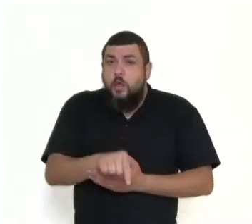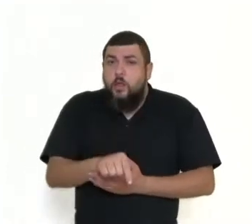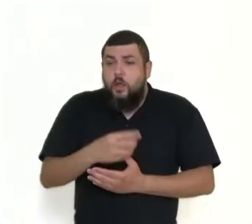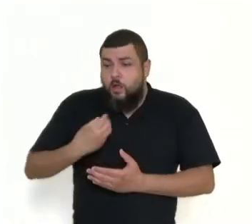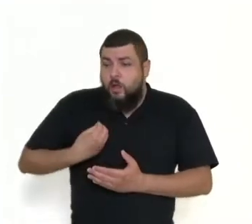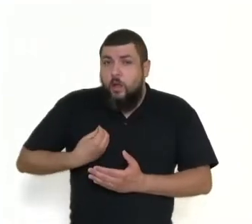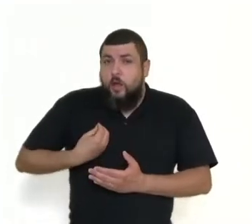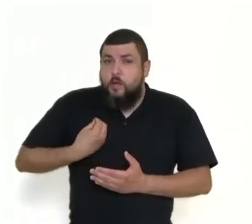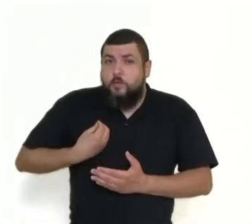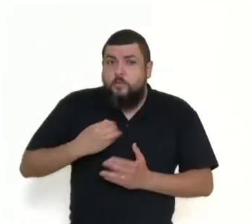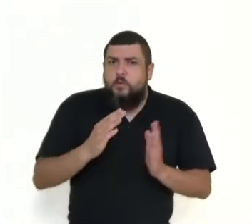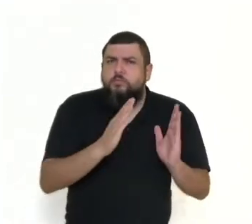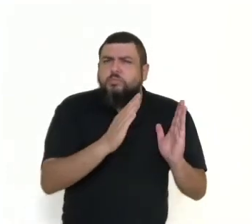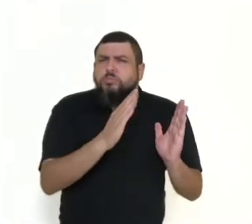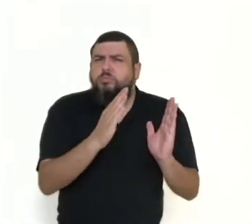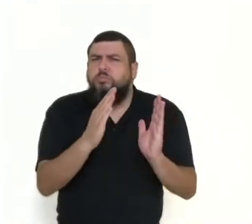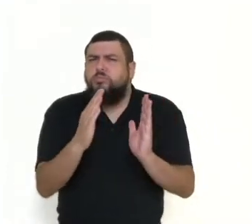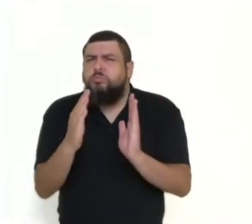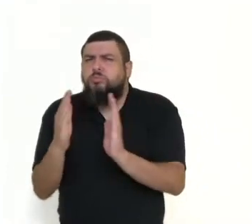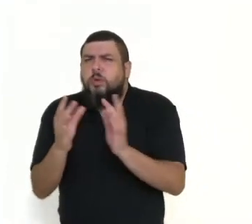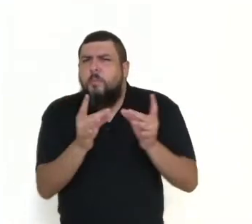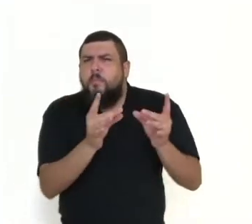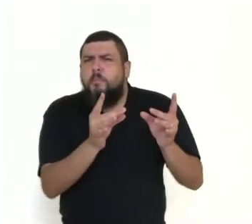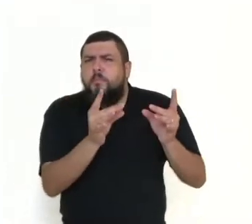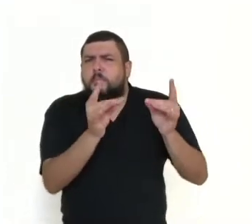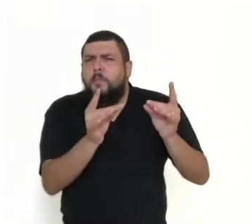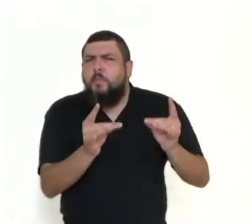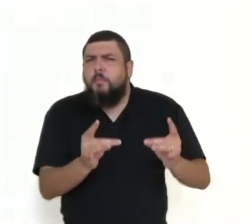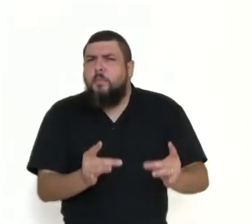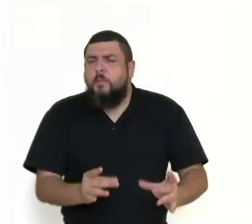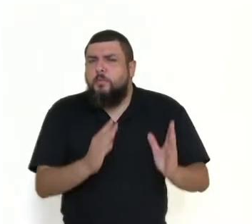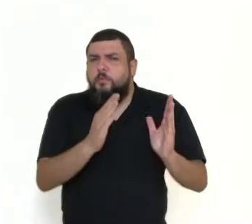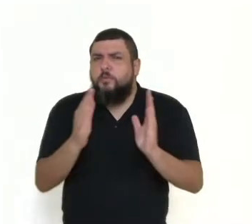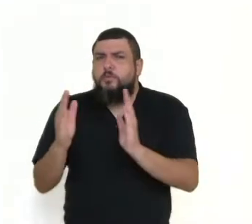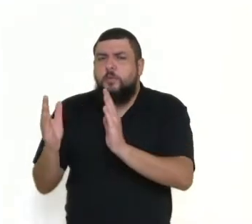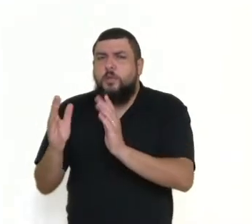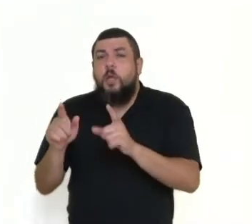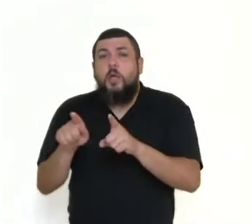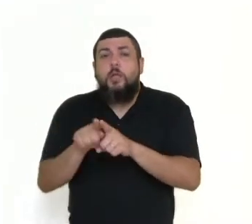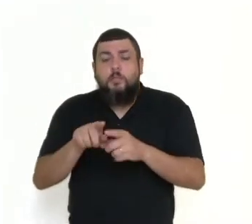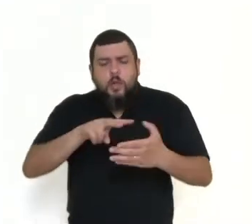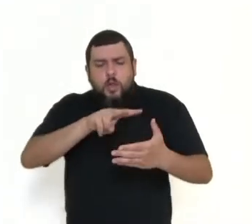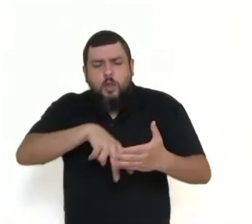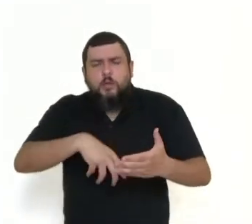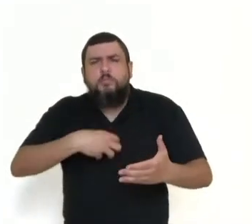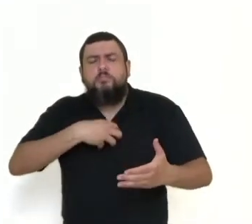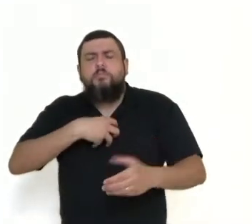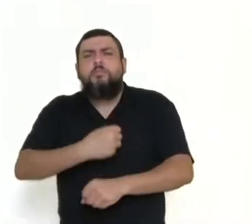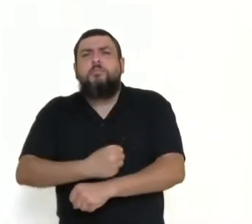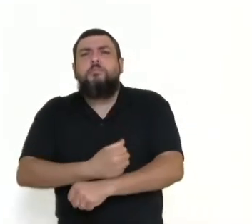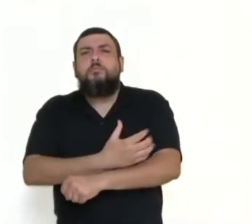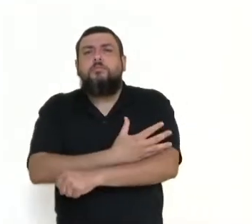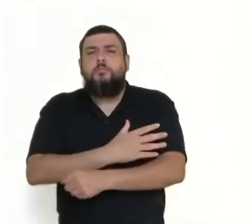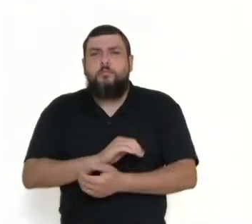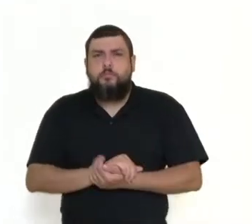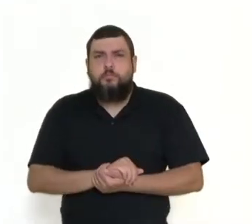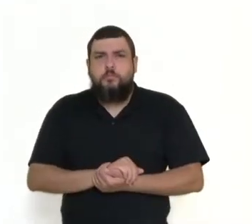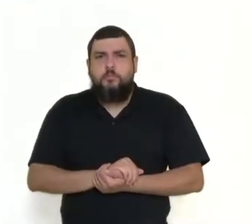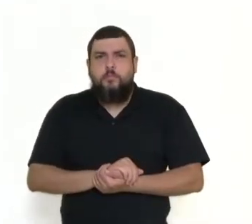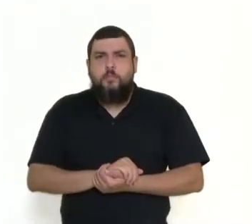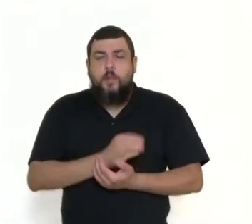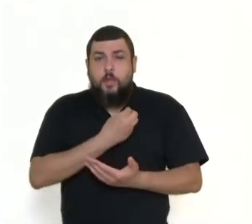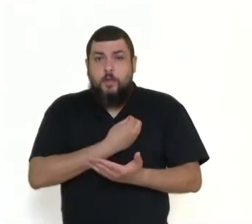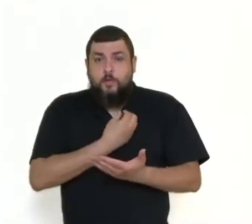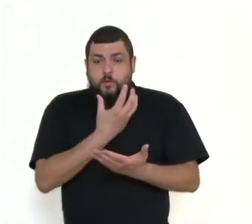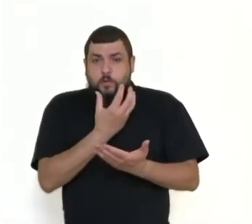modo a popularizar ou acessibilizar esse conhecimento. Então, a biografia destaca e compartilha